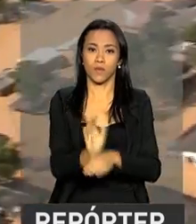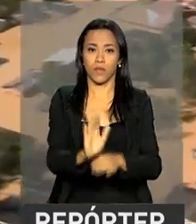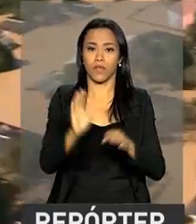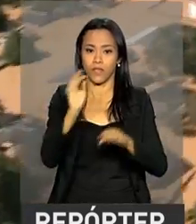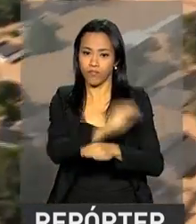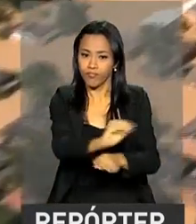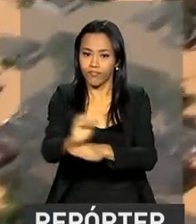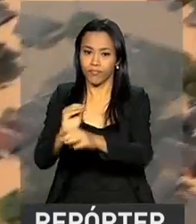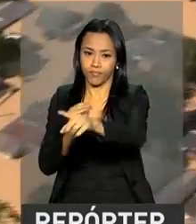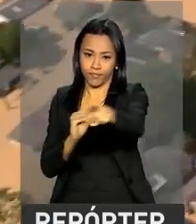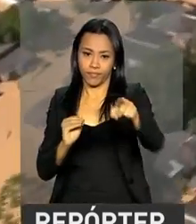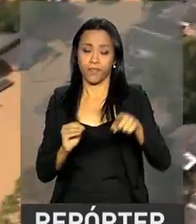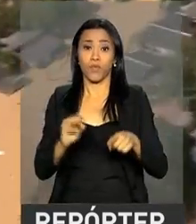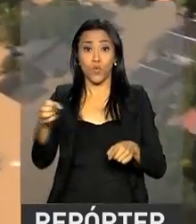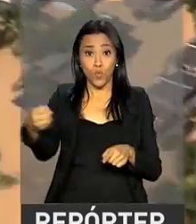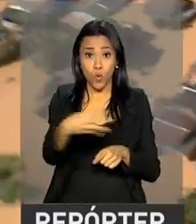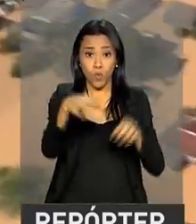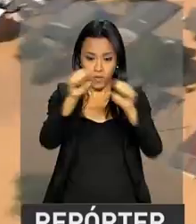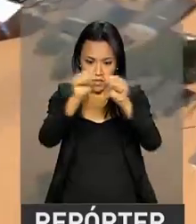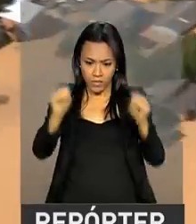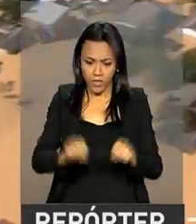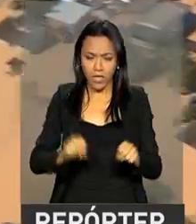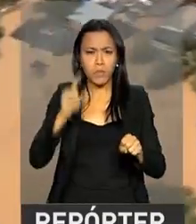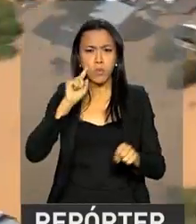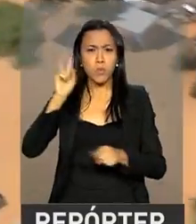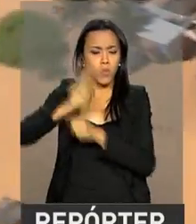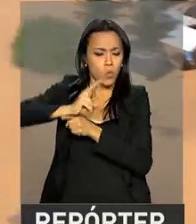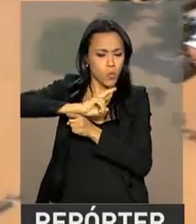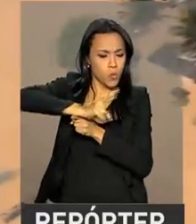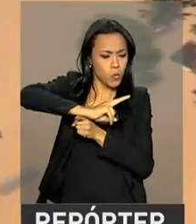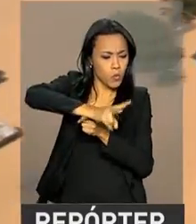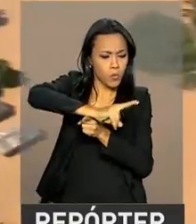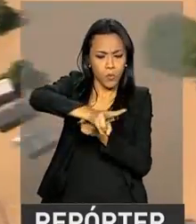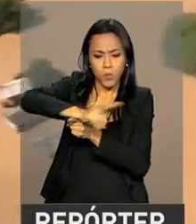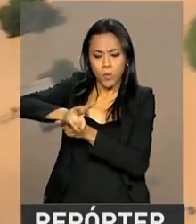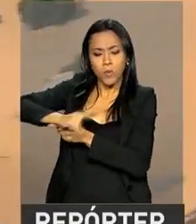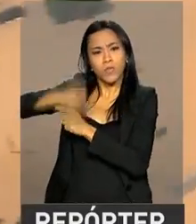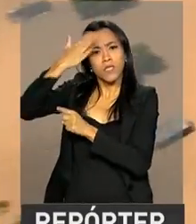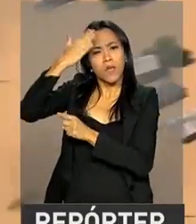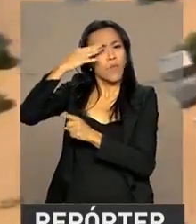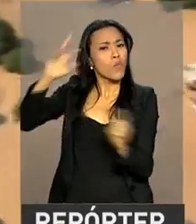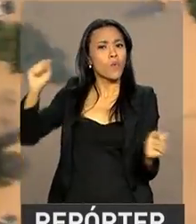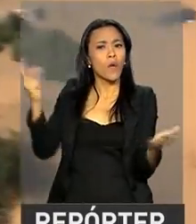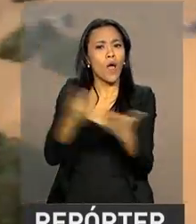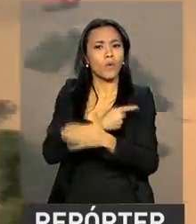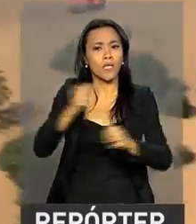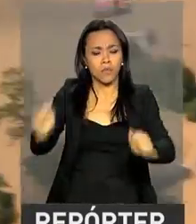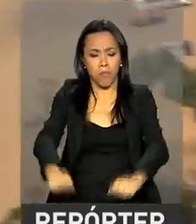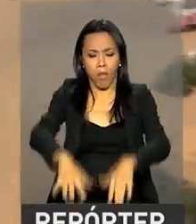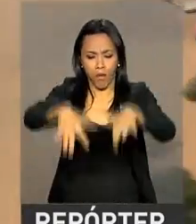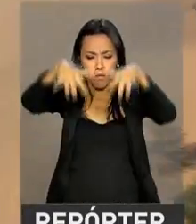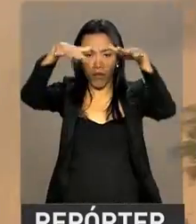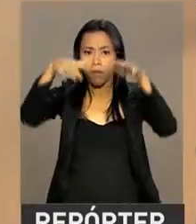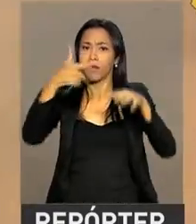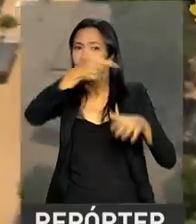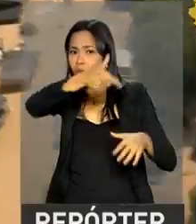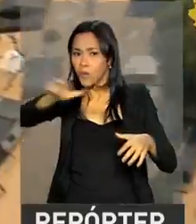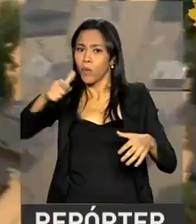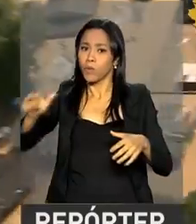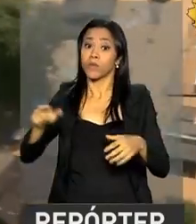um novo sistema de monitoramento capaz de prever enchentes e como elas podem afetar a amazônia legal